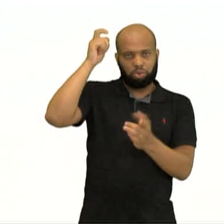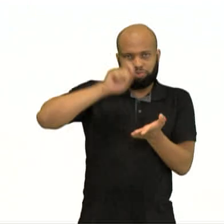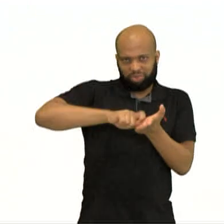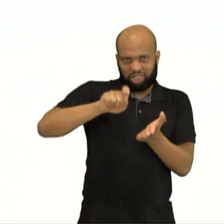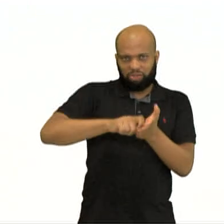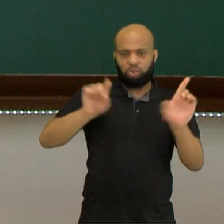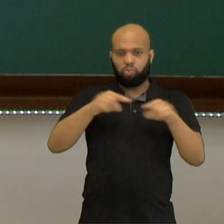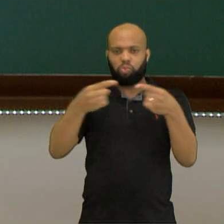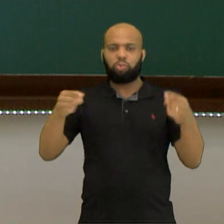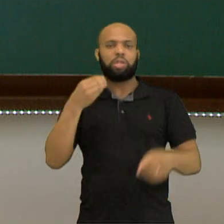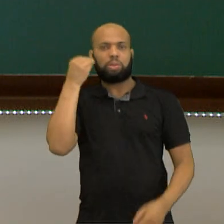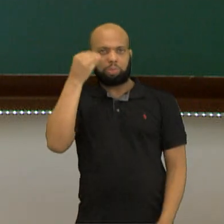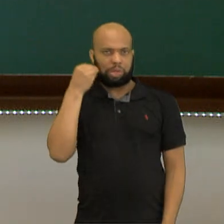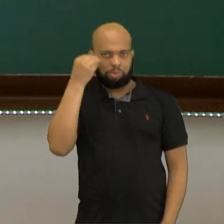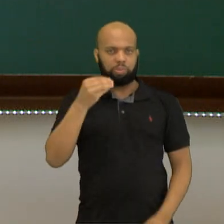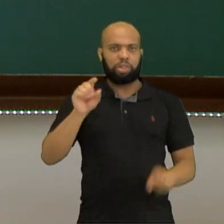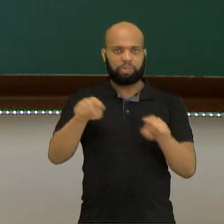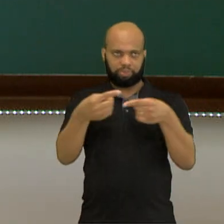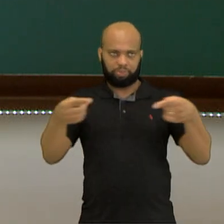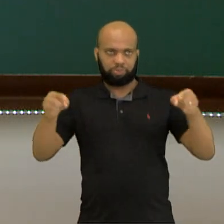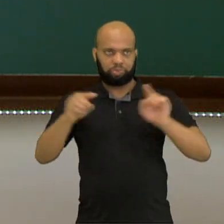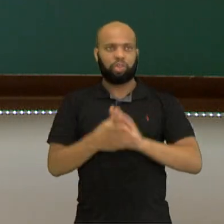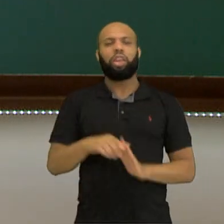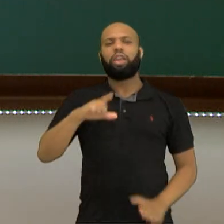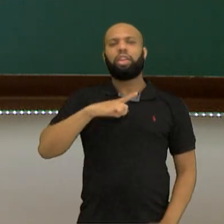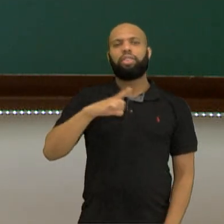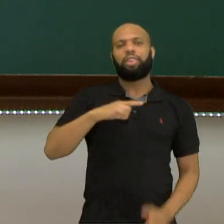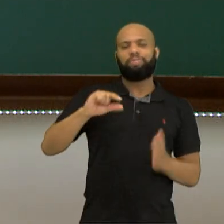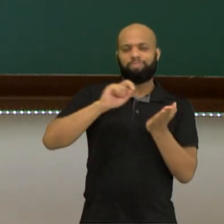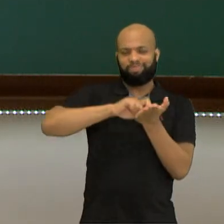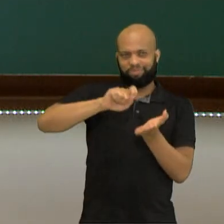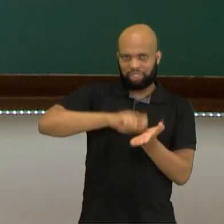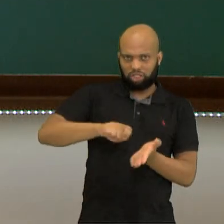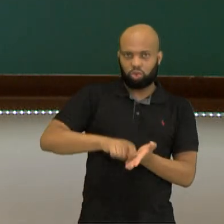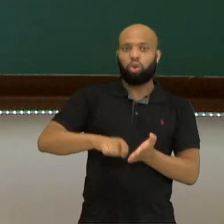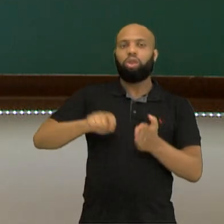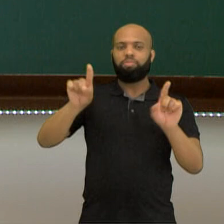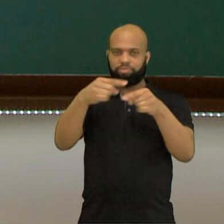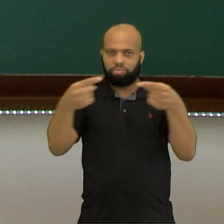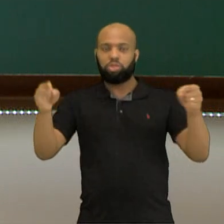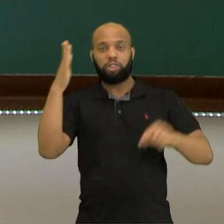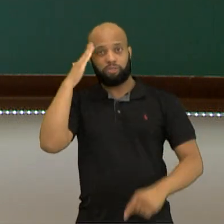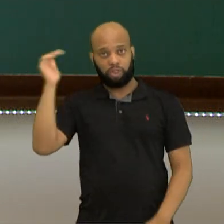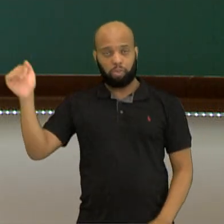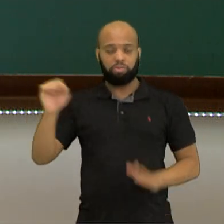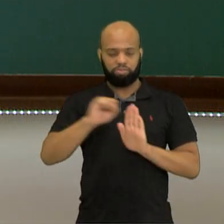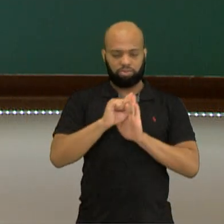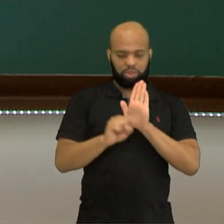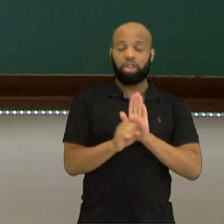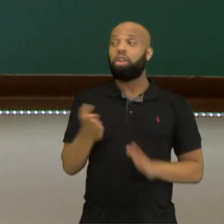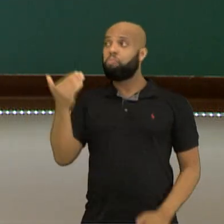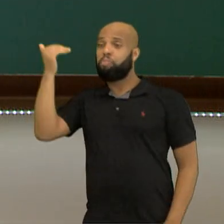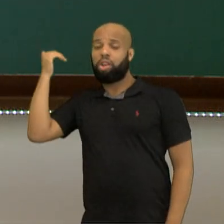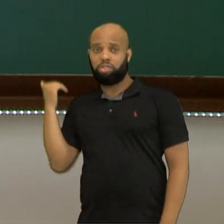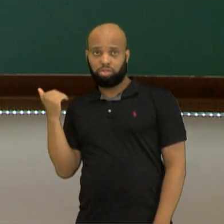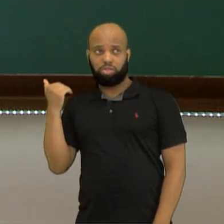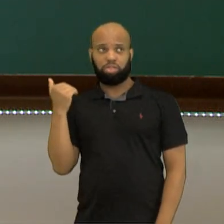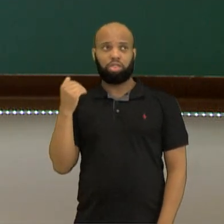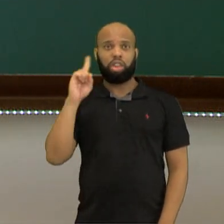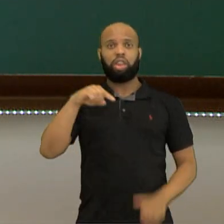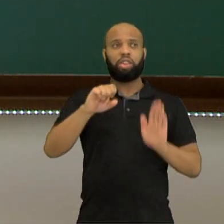os sons. Hornbostel, um compositor do século passado, chega a declarar, do